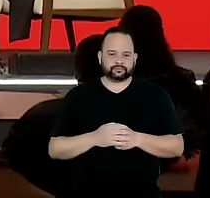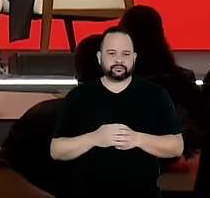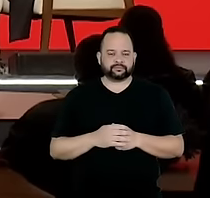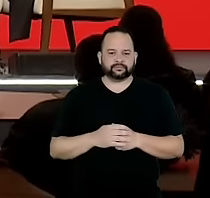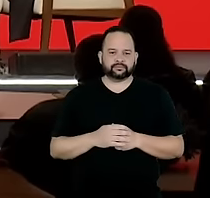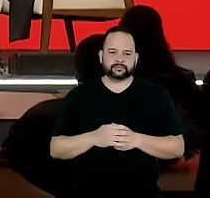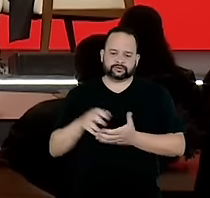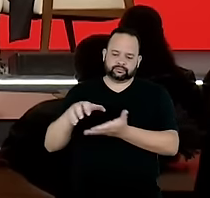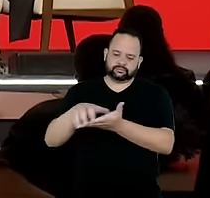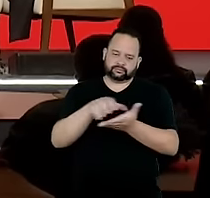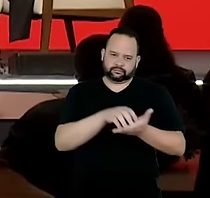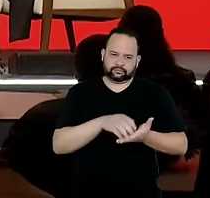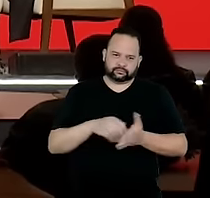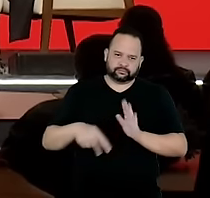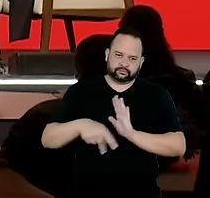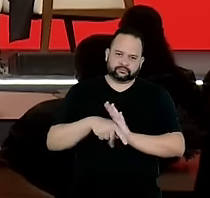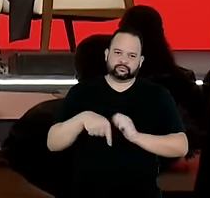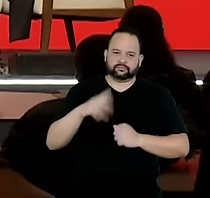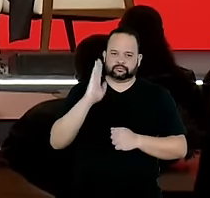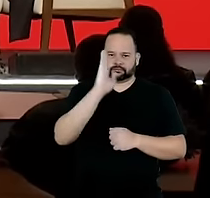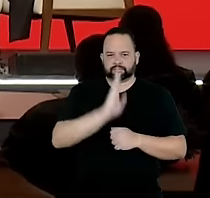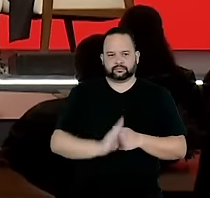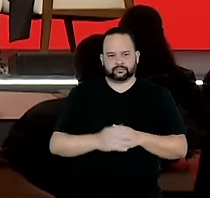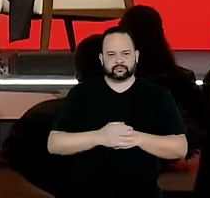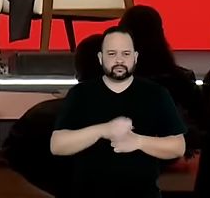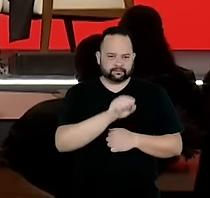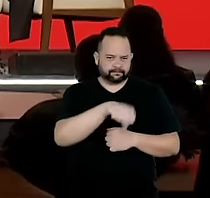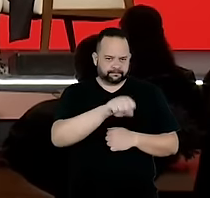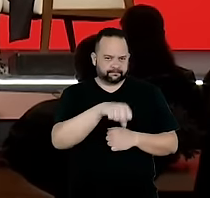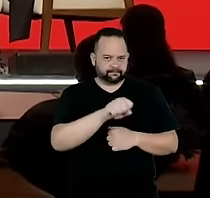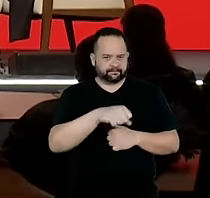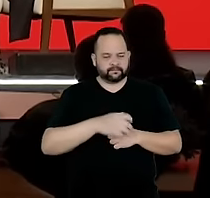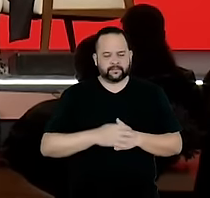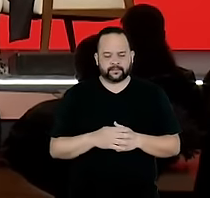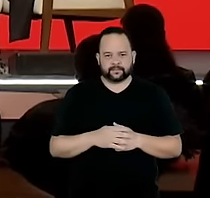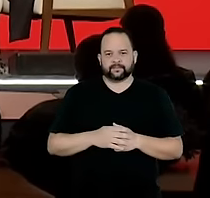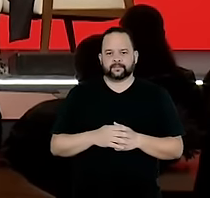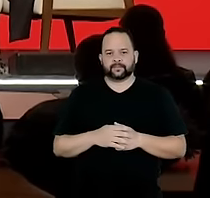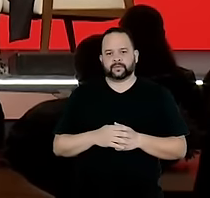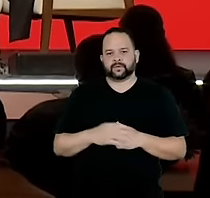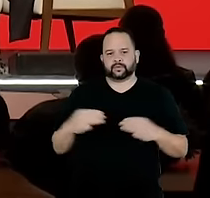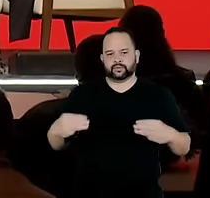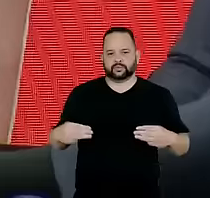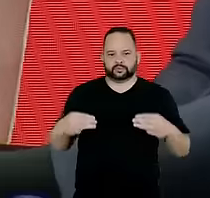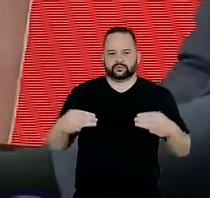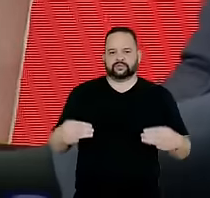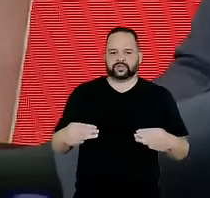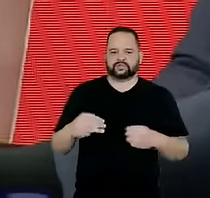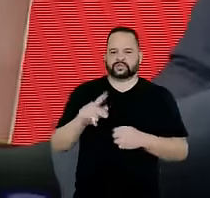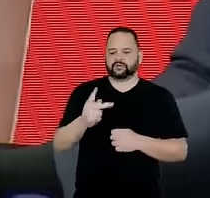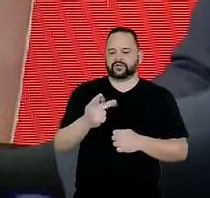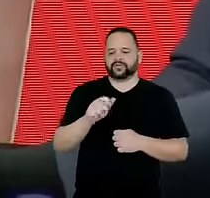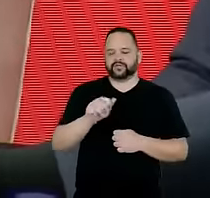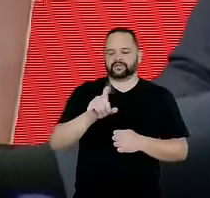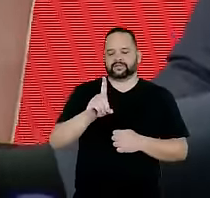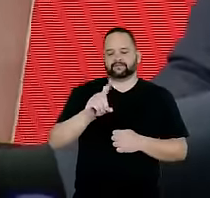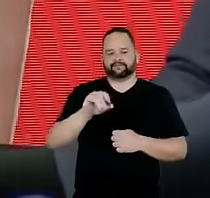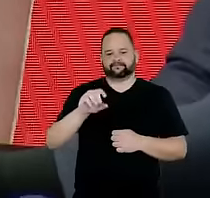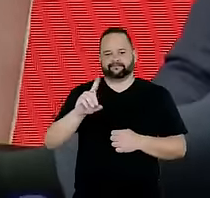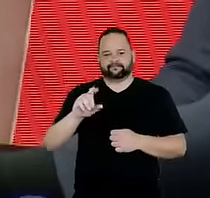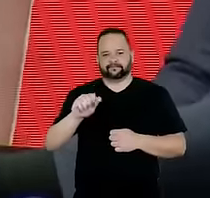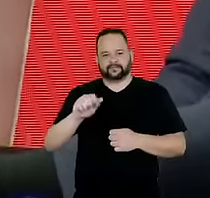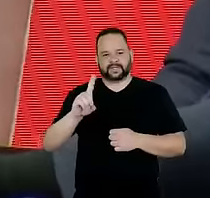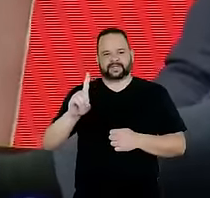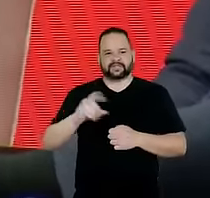Brasil né Sem dúvida eu acho que o ministro hadad tem reforçado bastante isso eu o